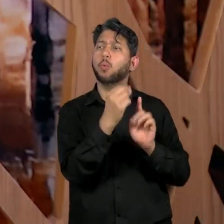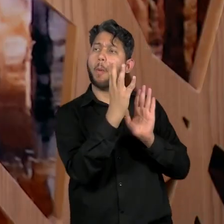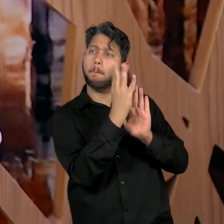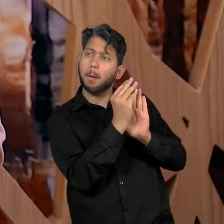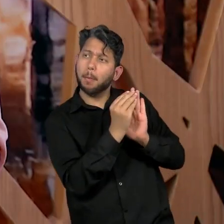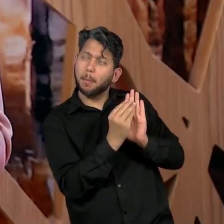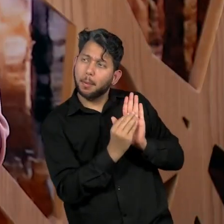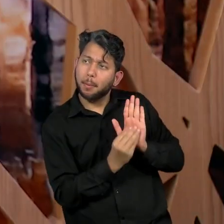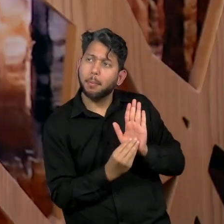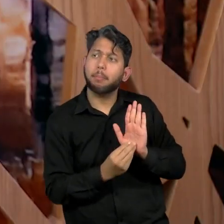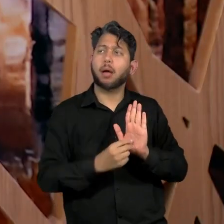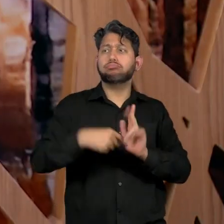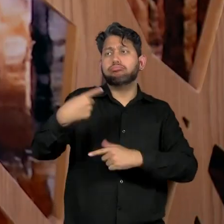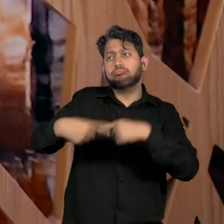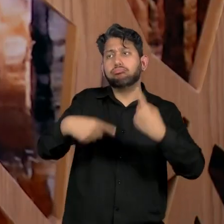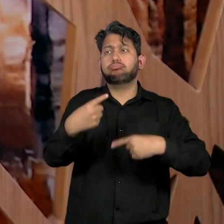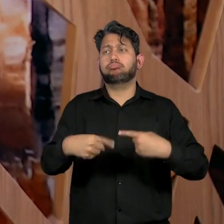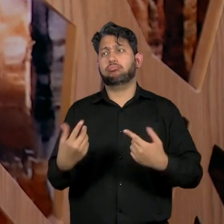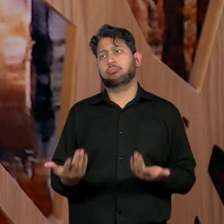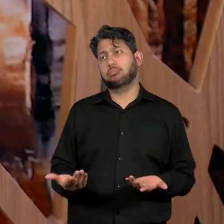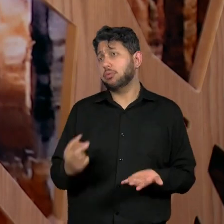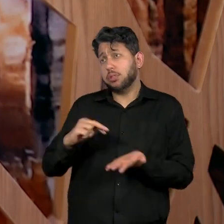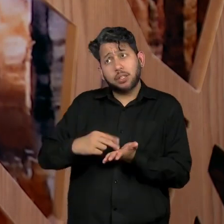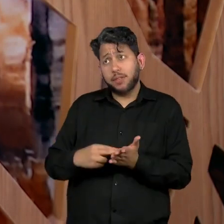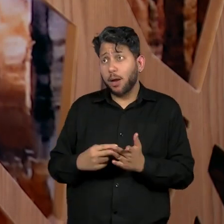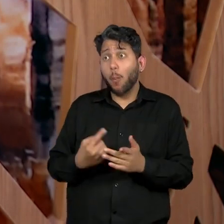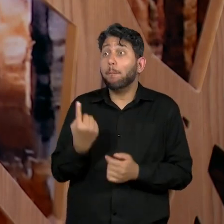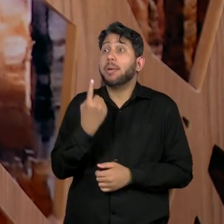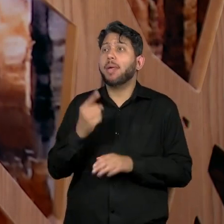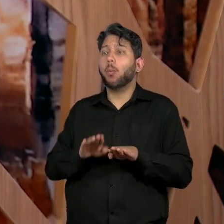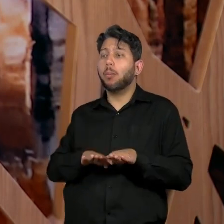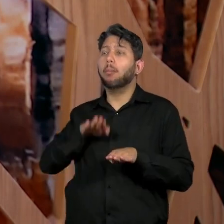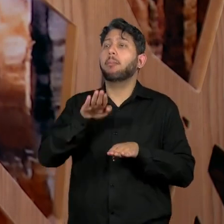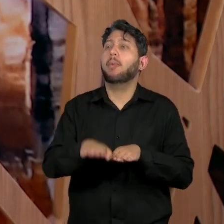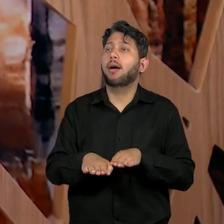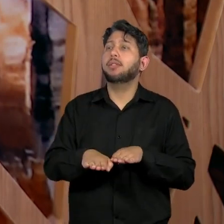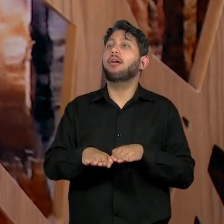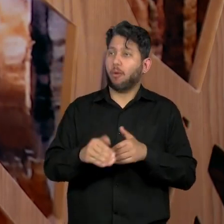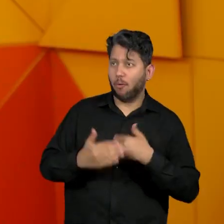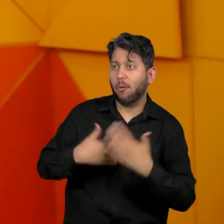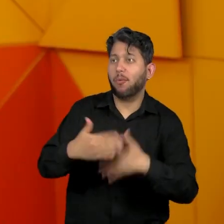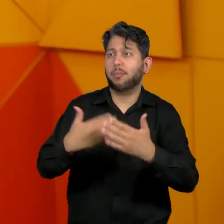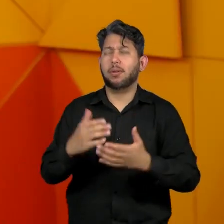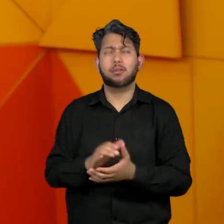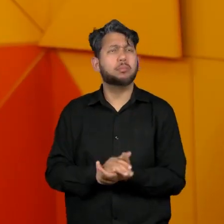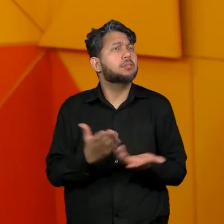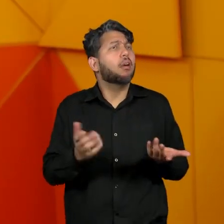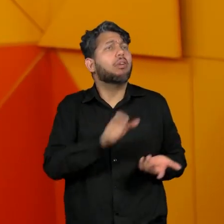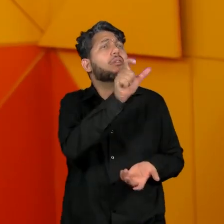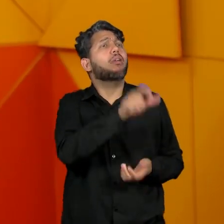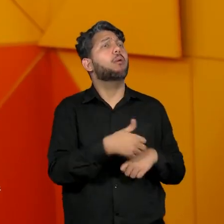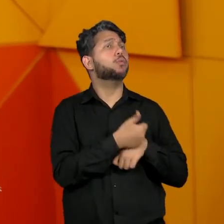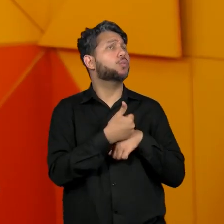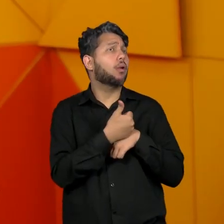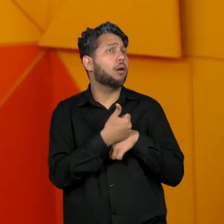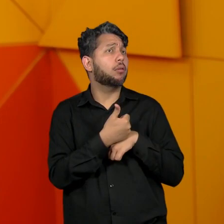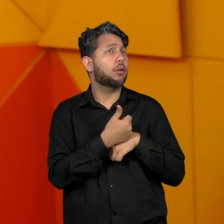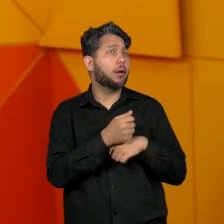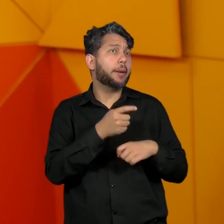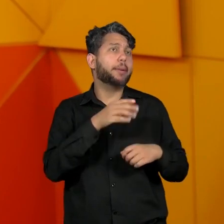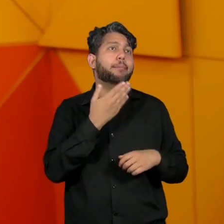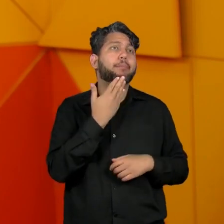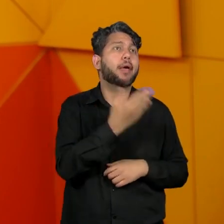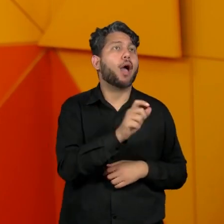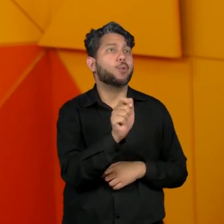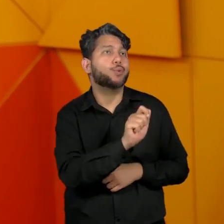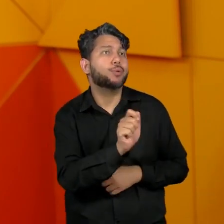esse trabalho, aí já deu o primeiro passo para começar. Mas que profissional que ele precisa procurar? Ele vai procurar uma associação ou ele vai